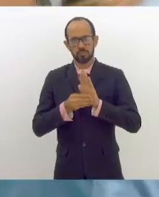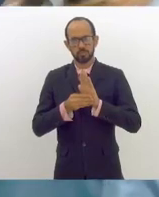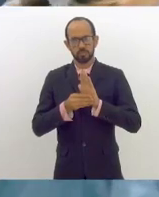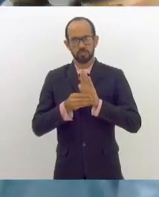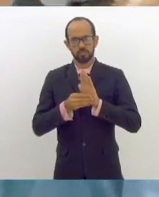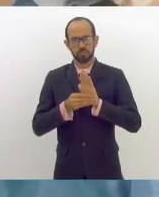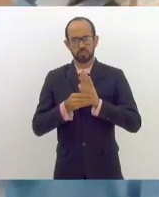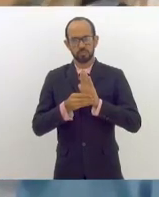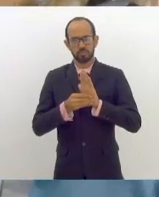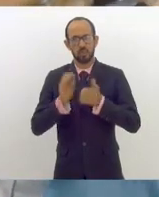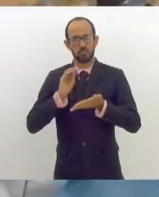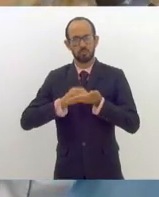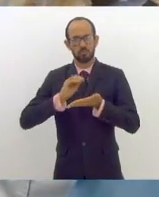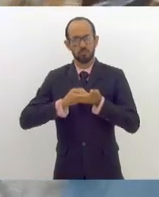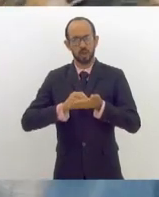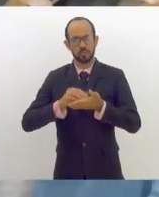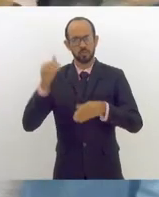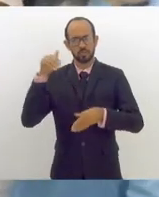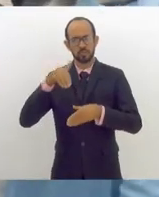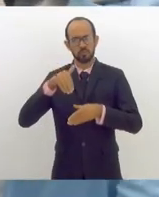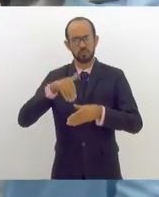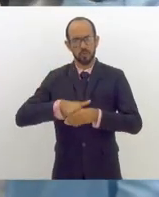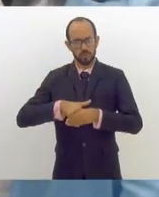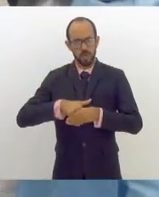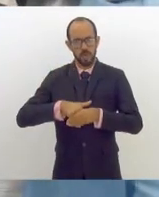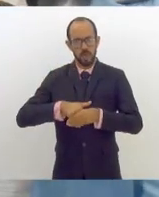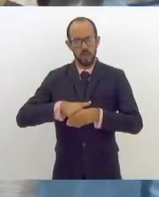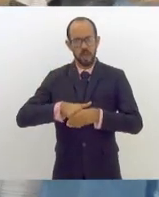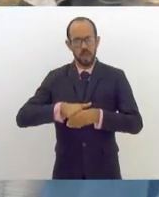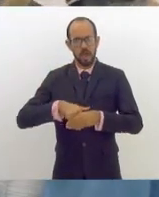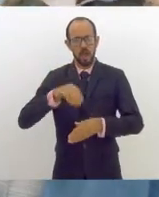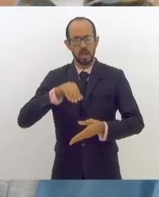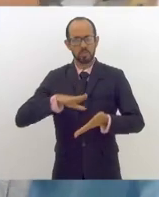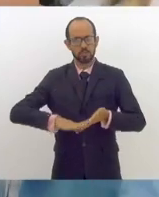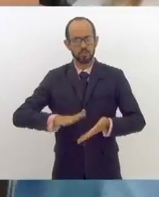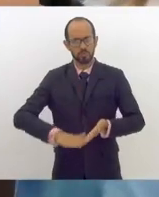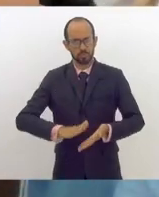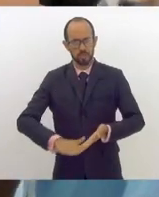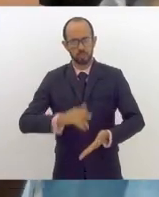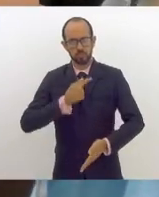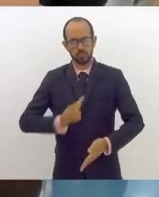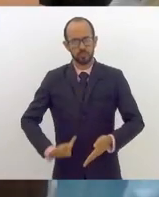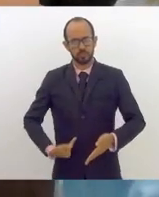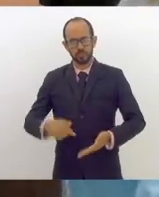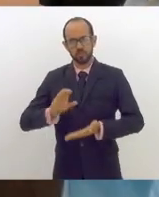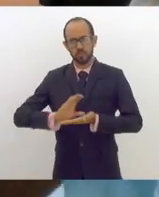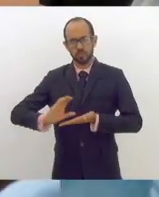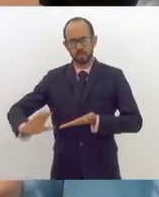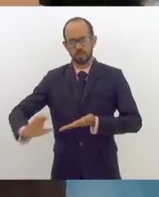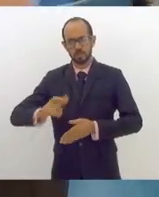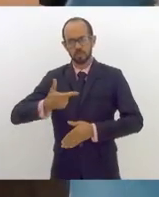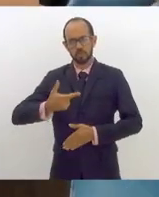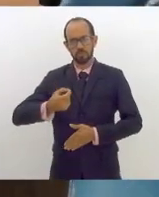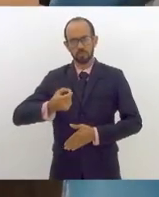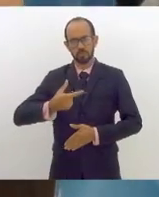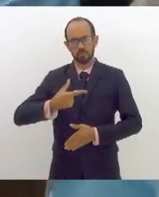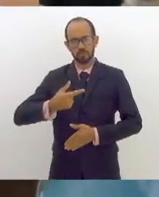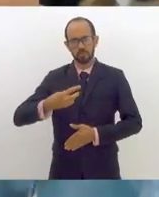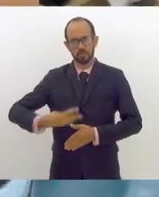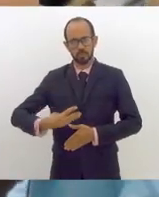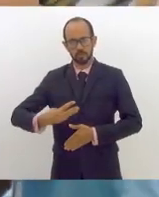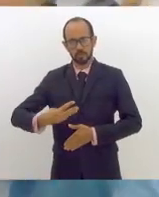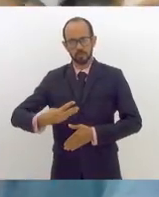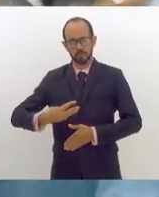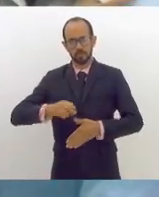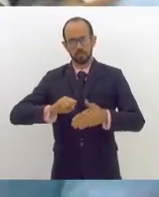se votar as contas do governador e o orçamento para 2023 e obstrução de pauta